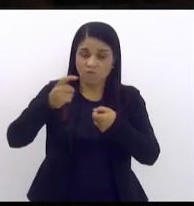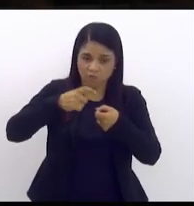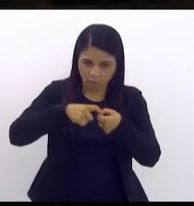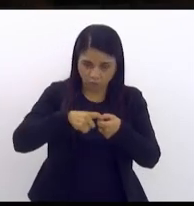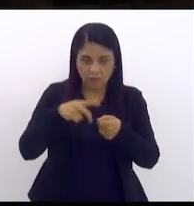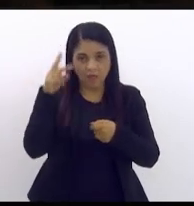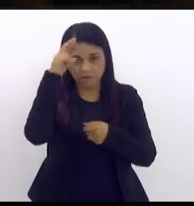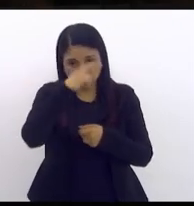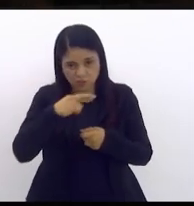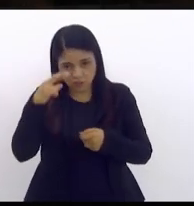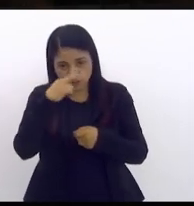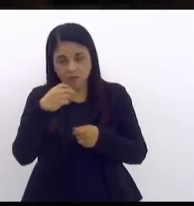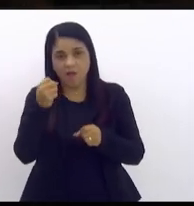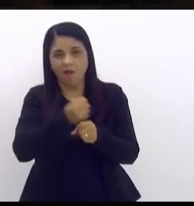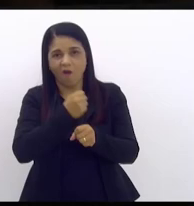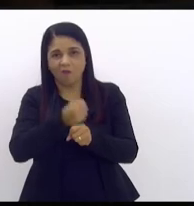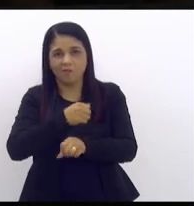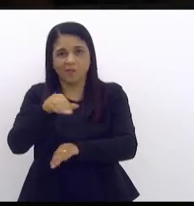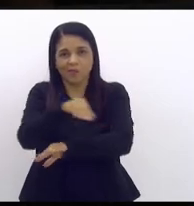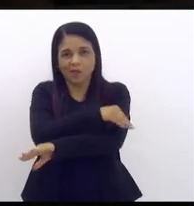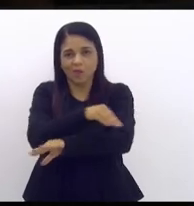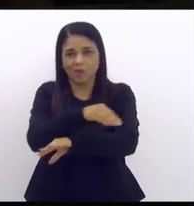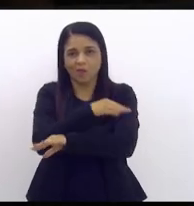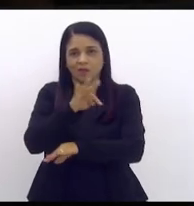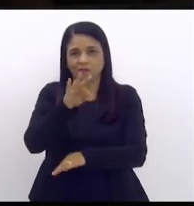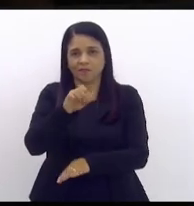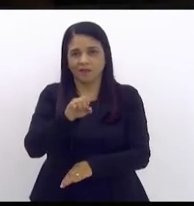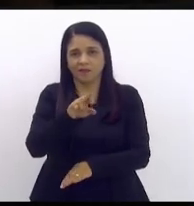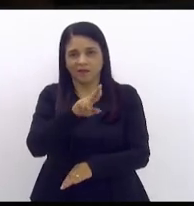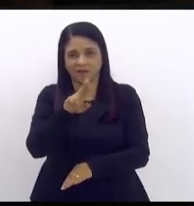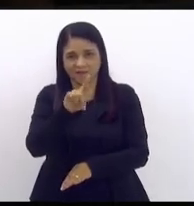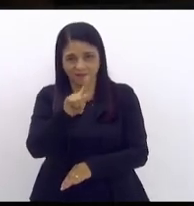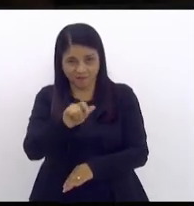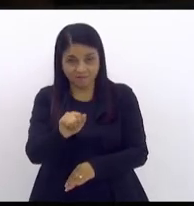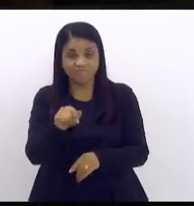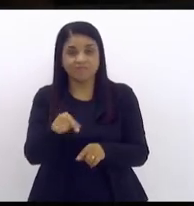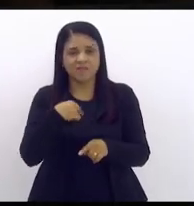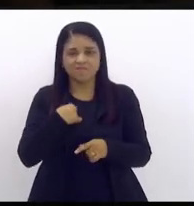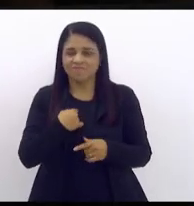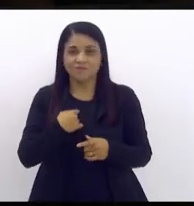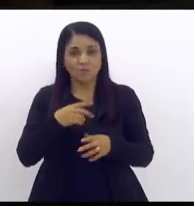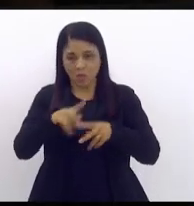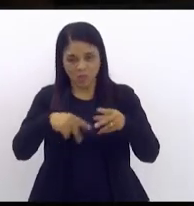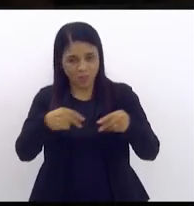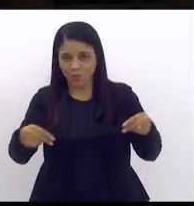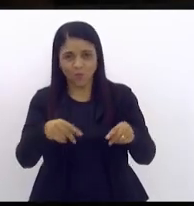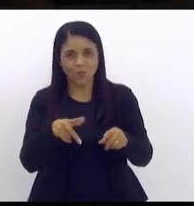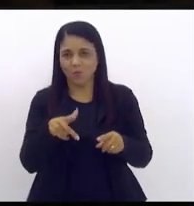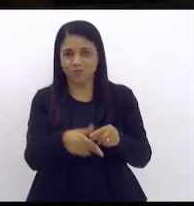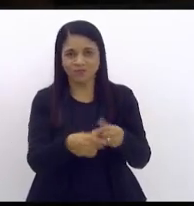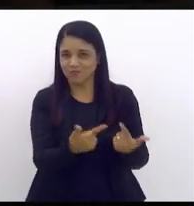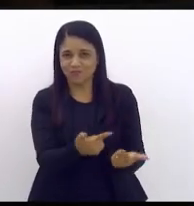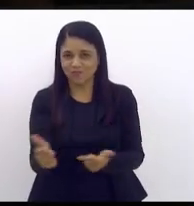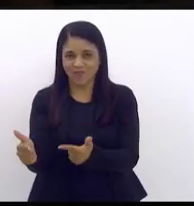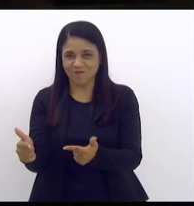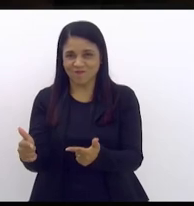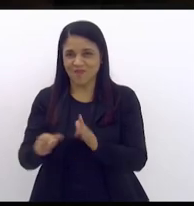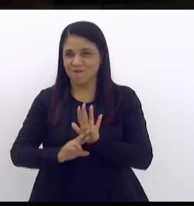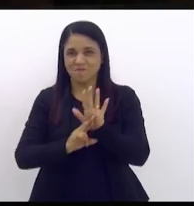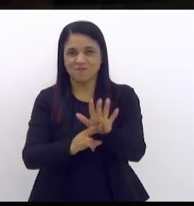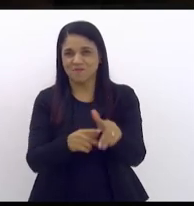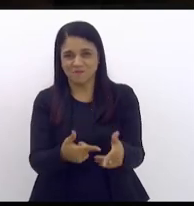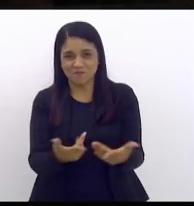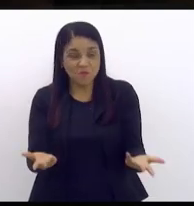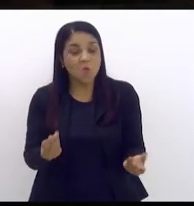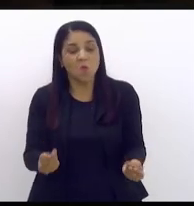Rua Tereza, que o governador e seus apoiadores sequer tiveram a coragem de ir lá inaugurar, porque é óbvio, uma porcaria daquela você não